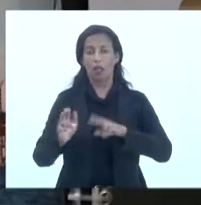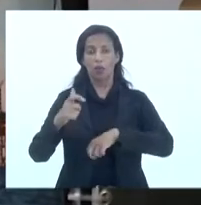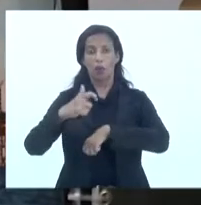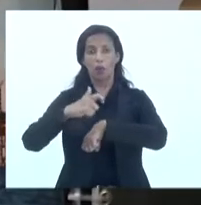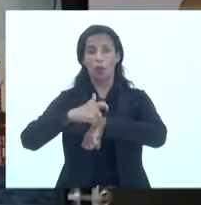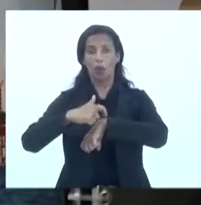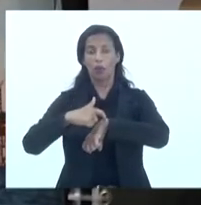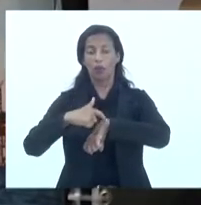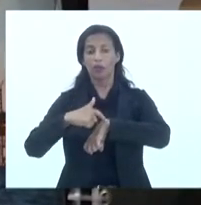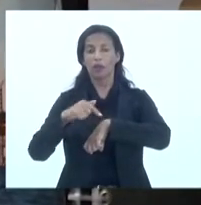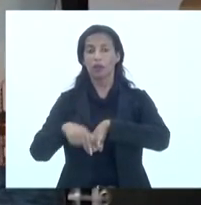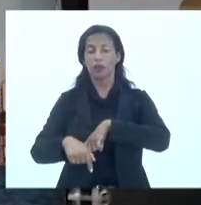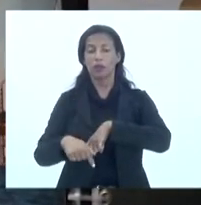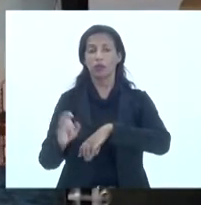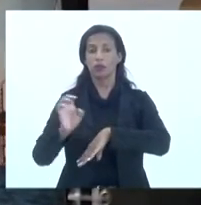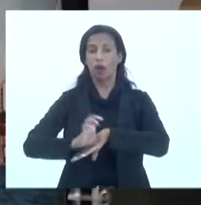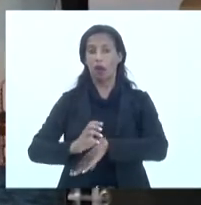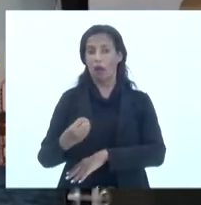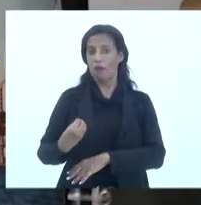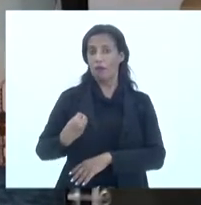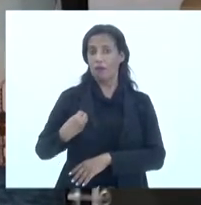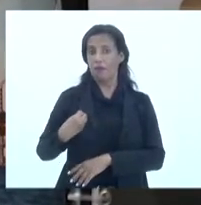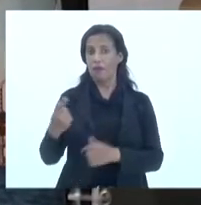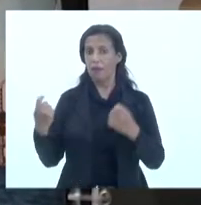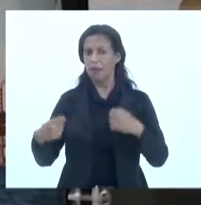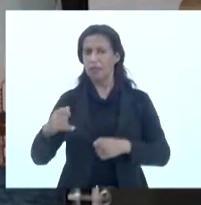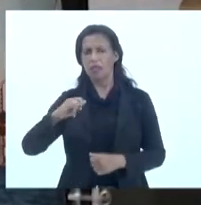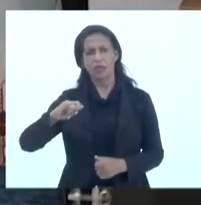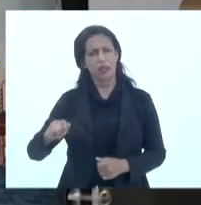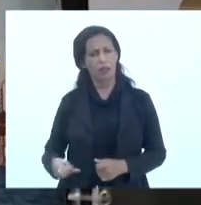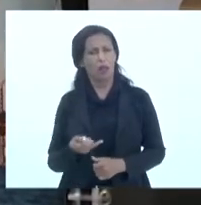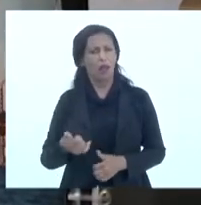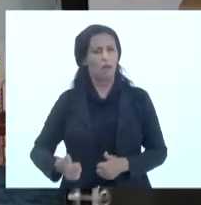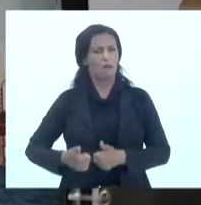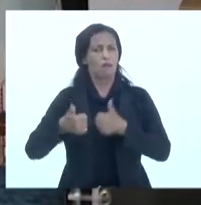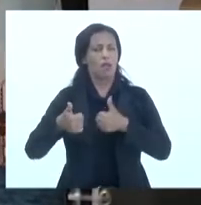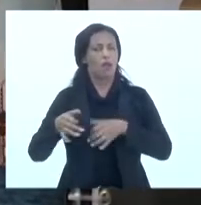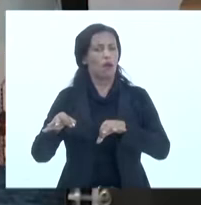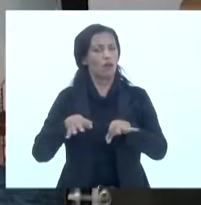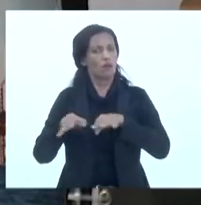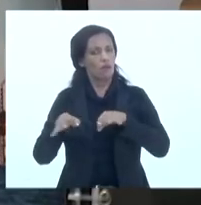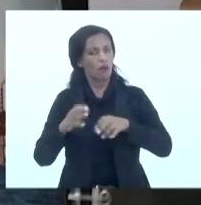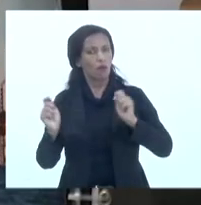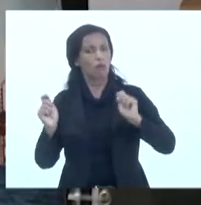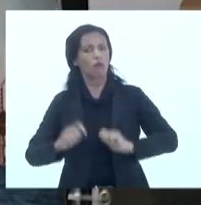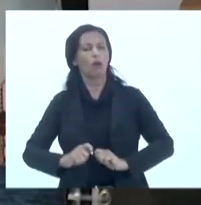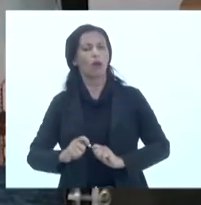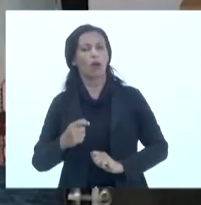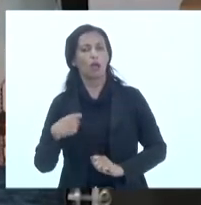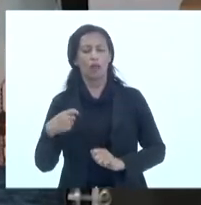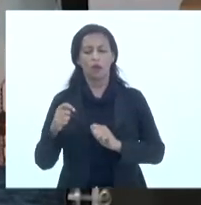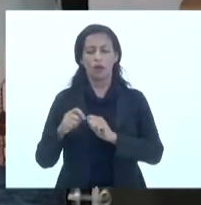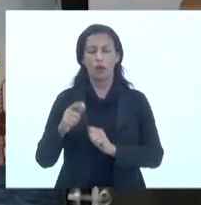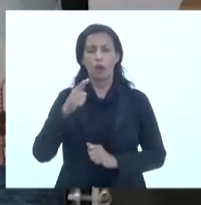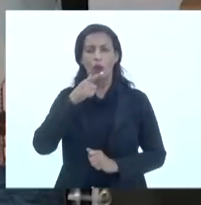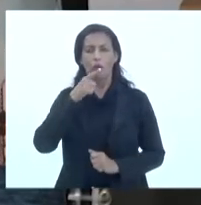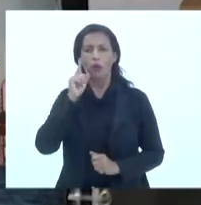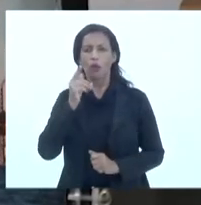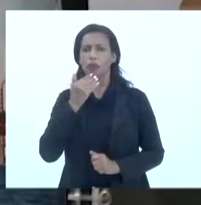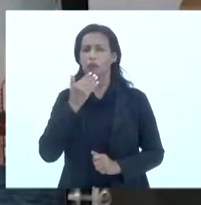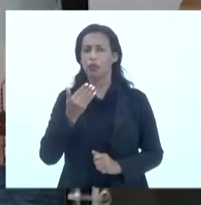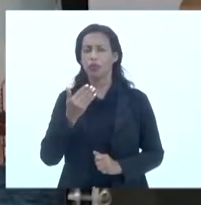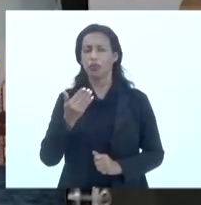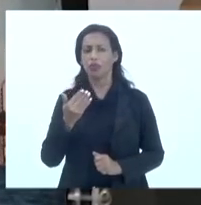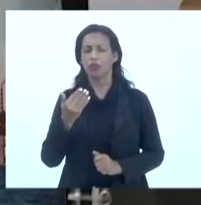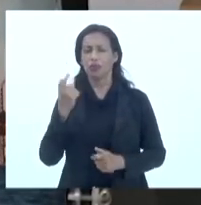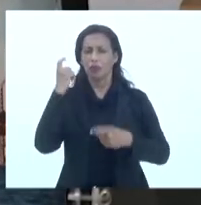momento que o Estado vive, deve ser aproveitada da melhor maneira possível. Eu fiz ontem uma intervenção com você